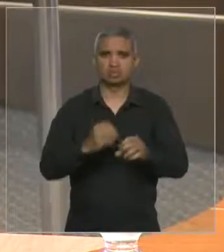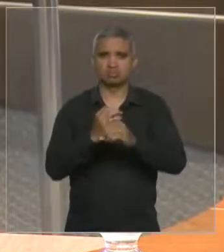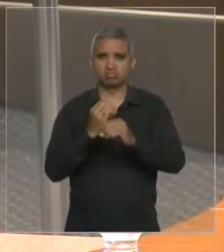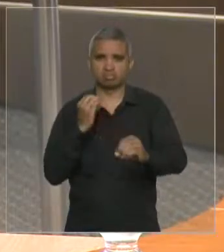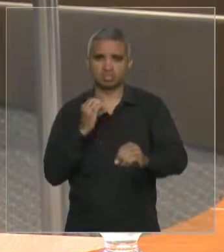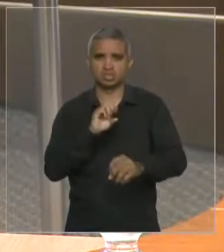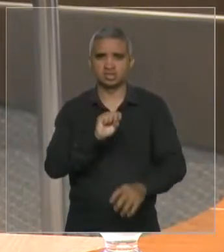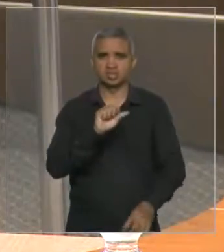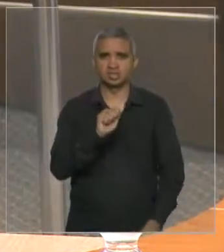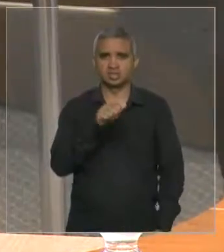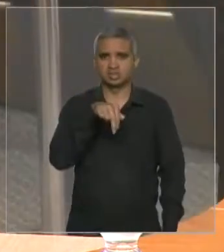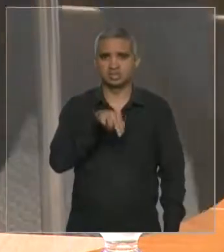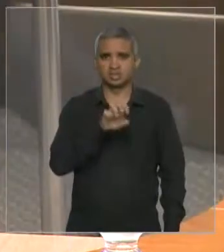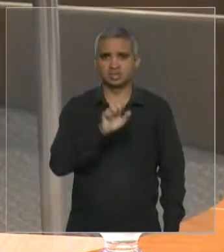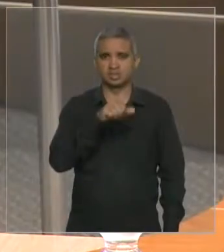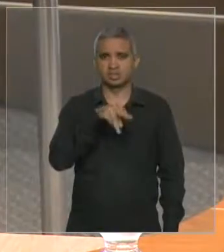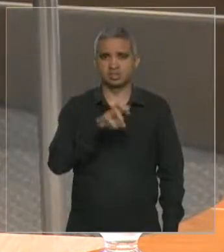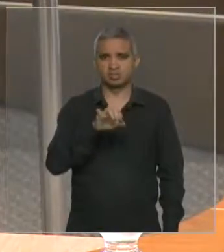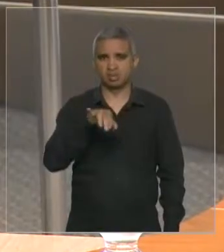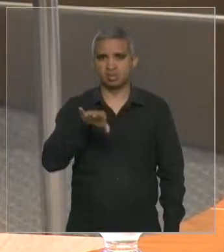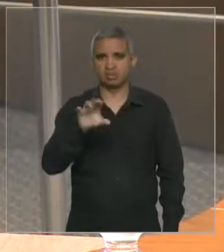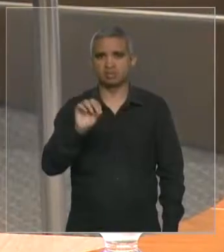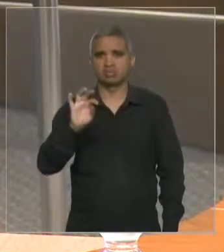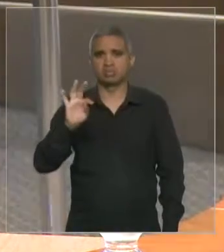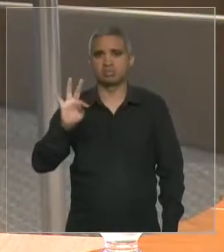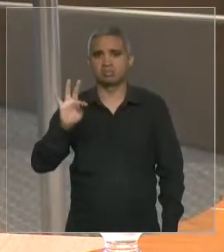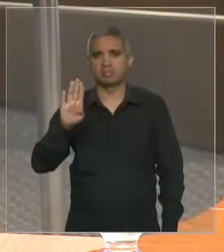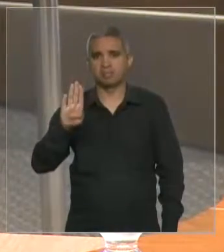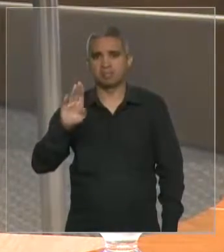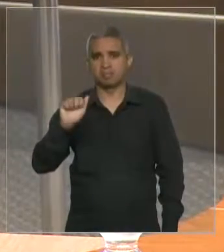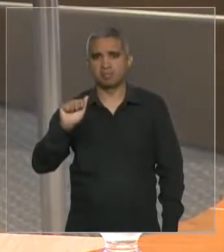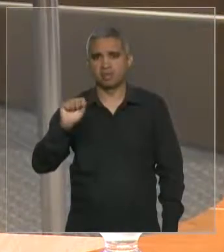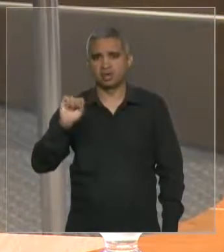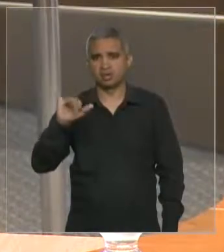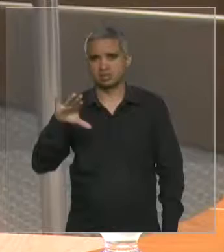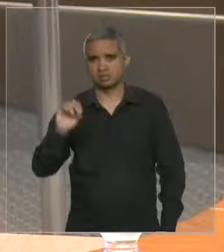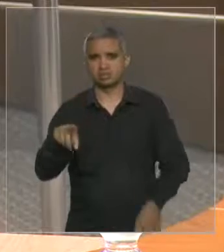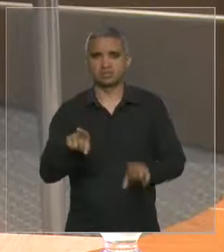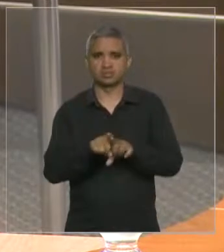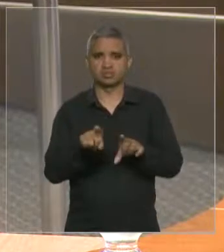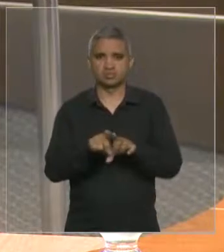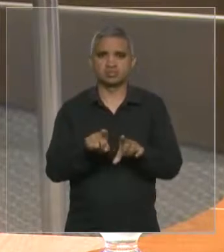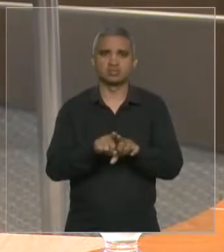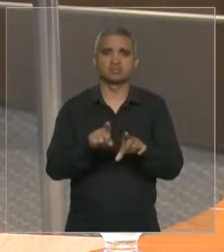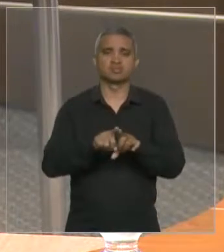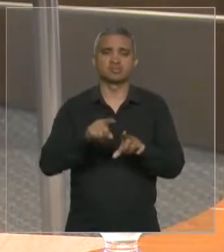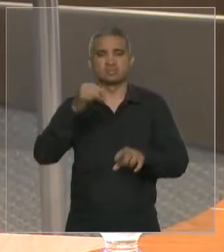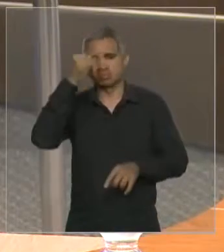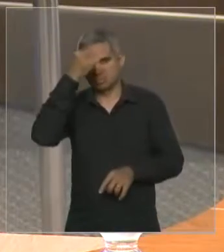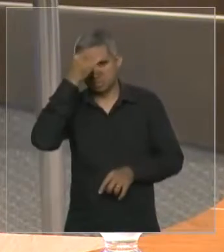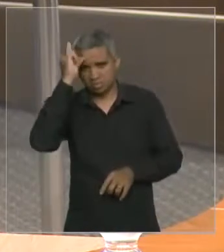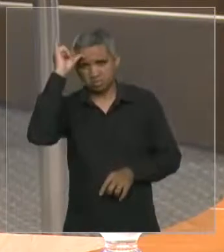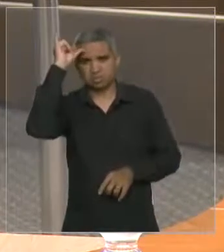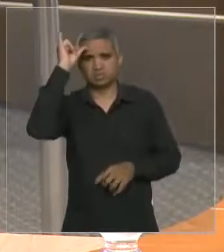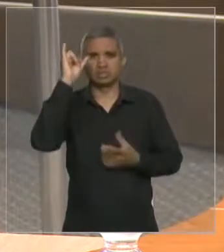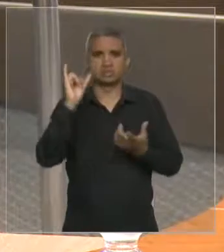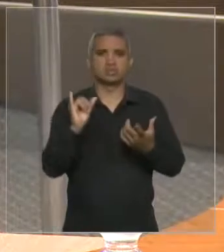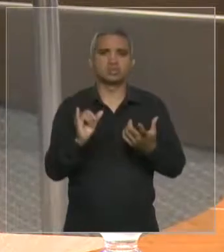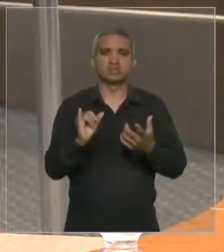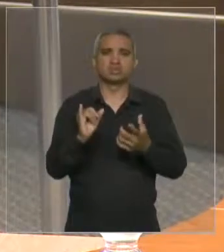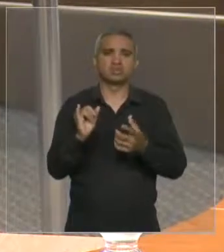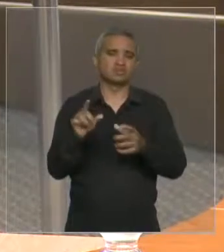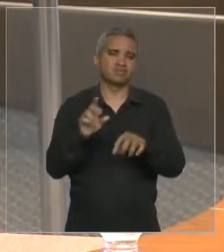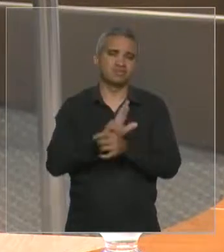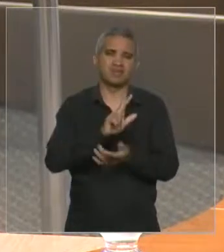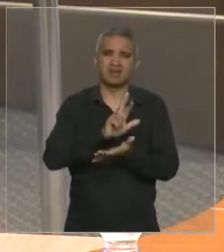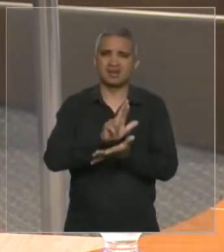agropecuária, agroindústria, programa para reforço na área de piscicultura, apicultura, extrativismo vegetal,